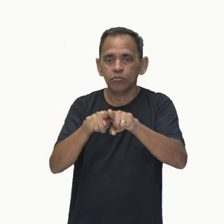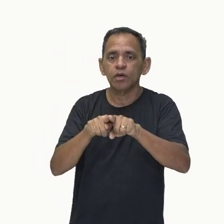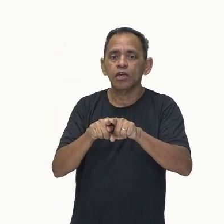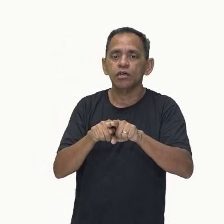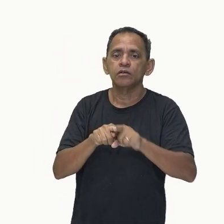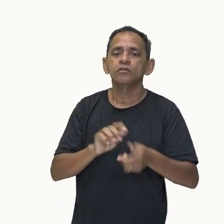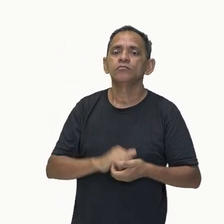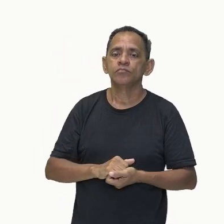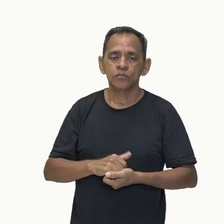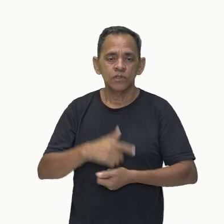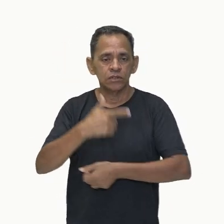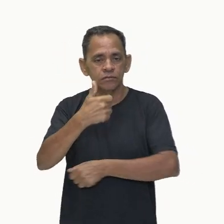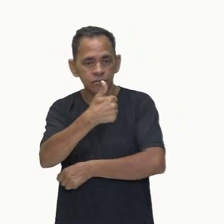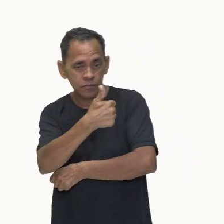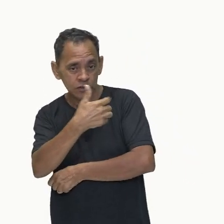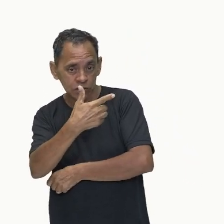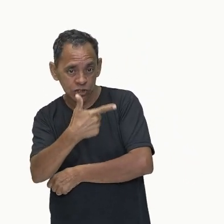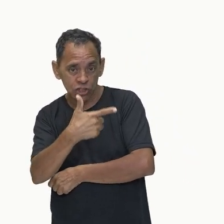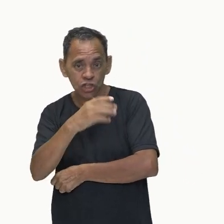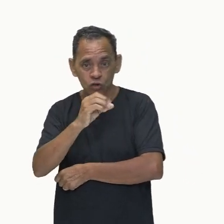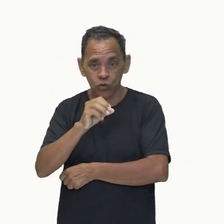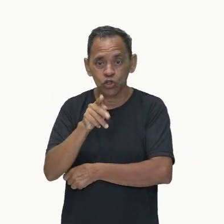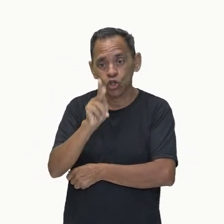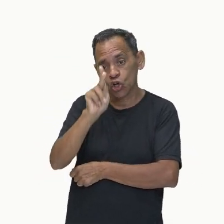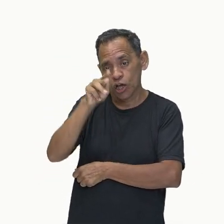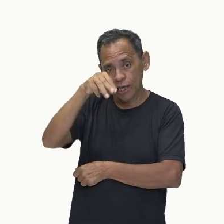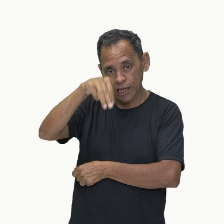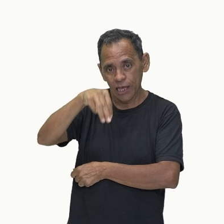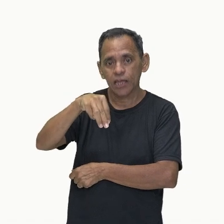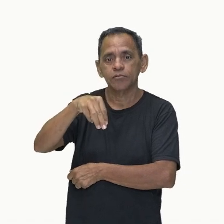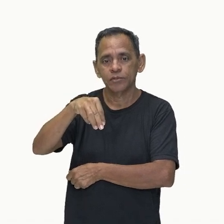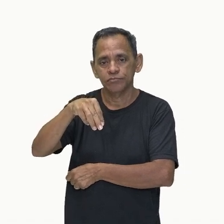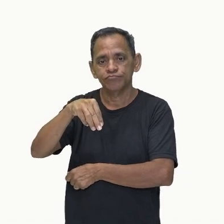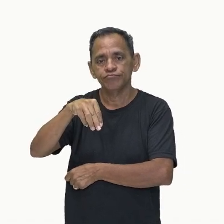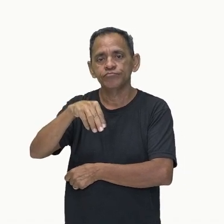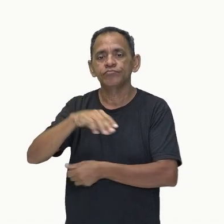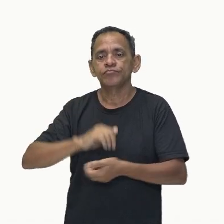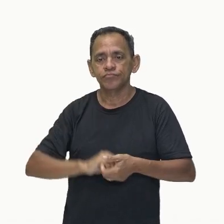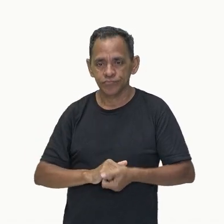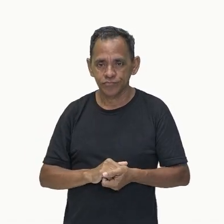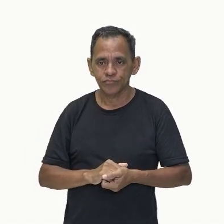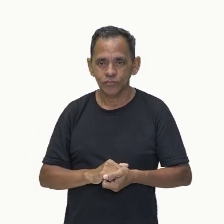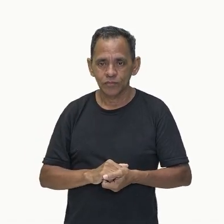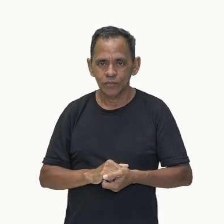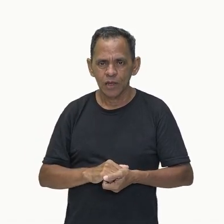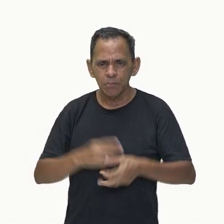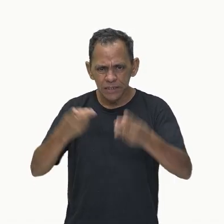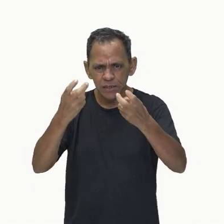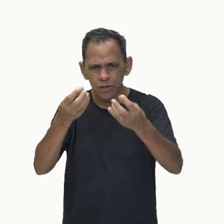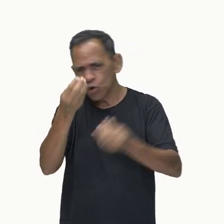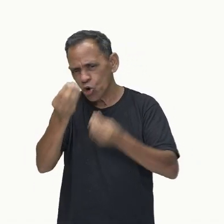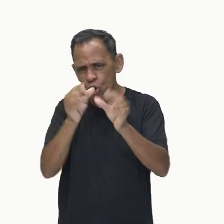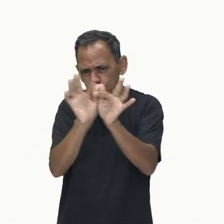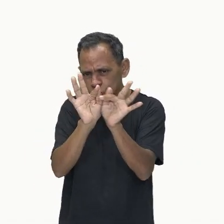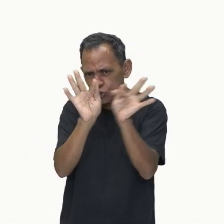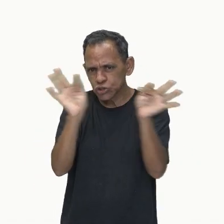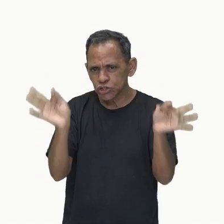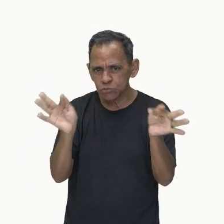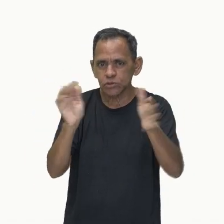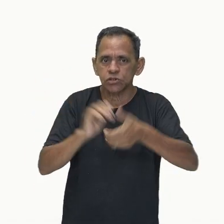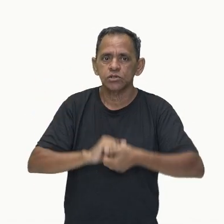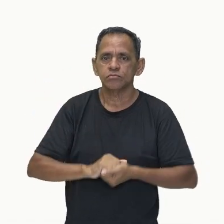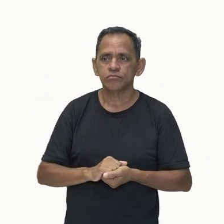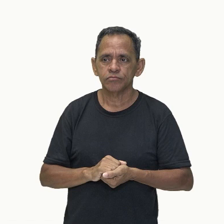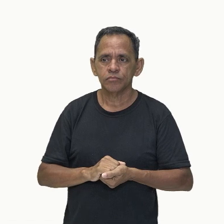ser de 120 quilômetros. Viu como isso é simples? E viu o poder dessa equação? Ela vai